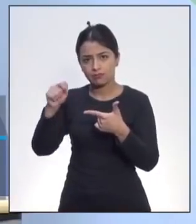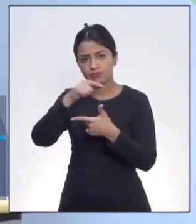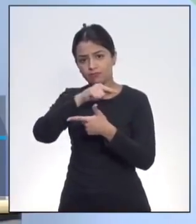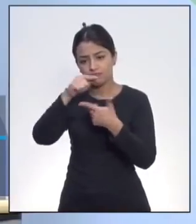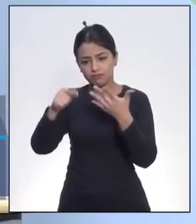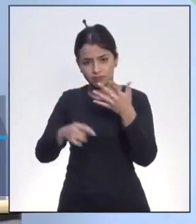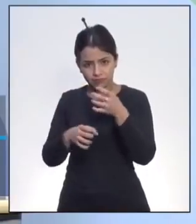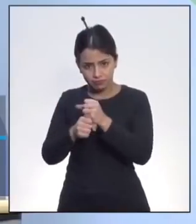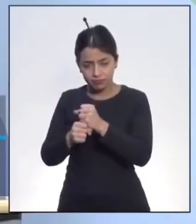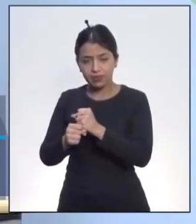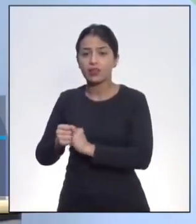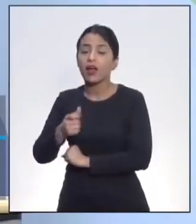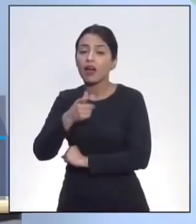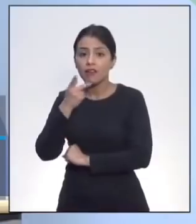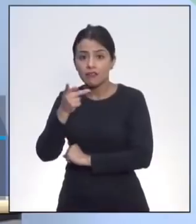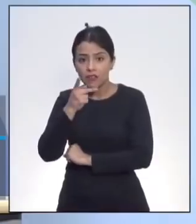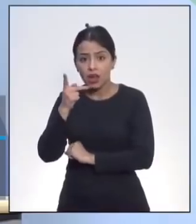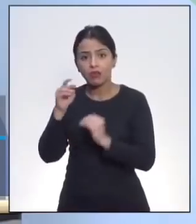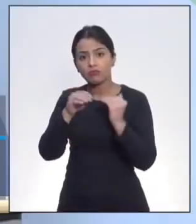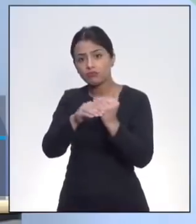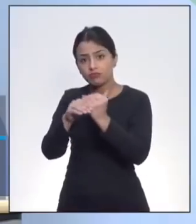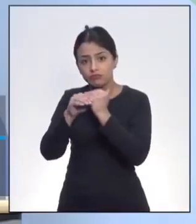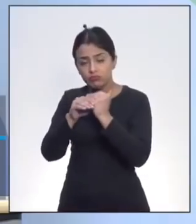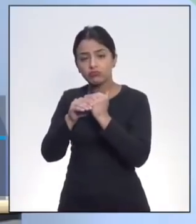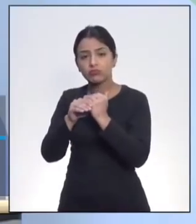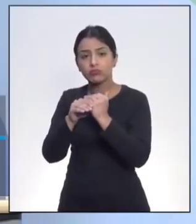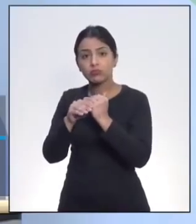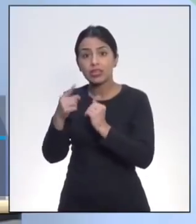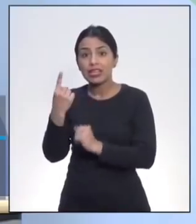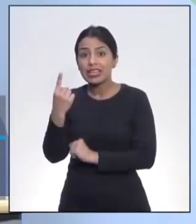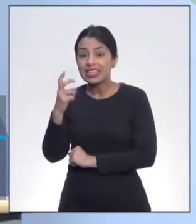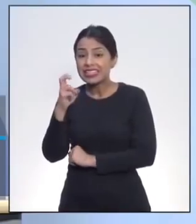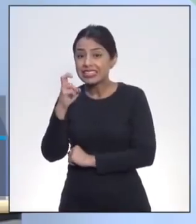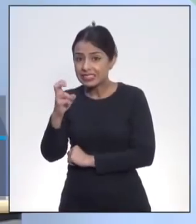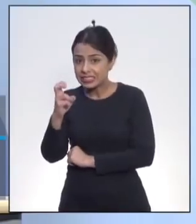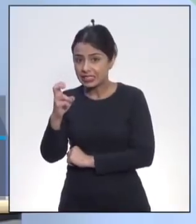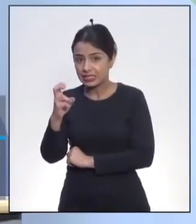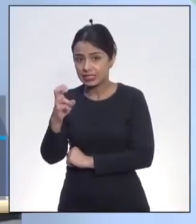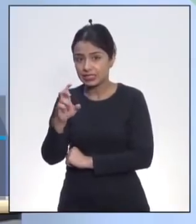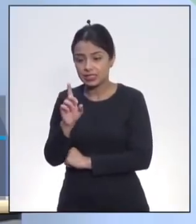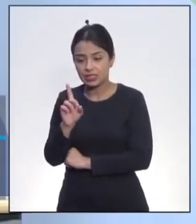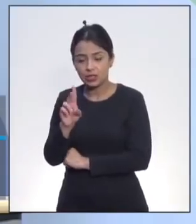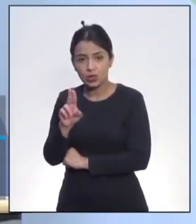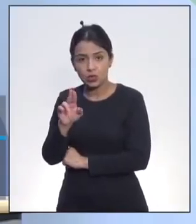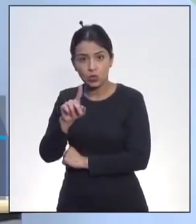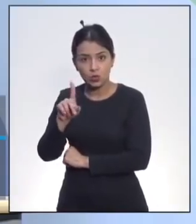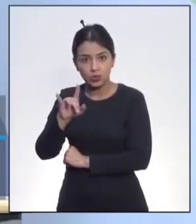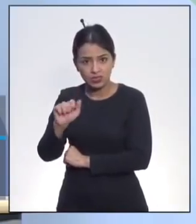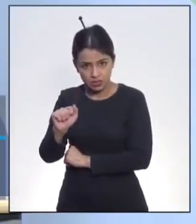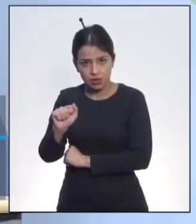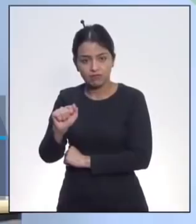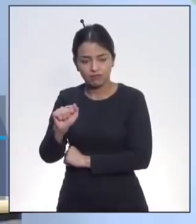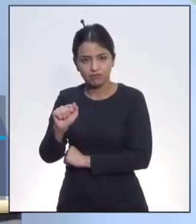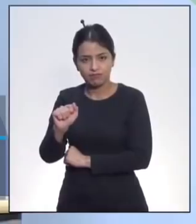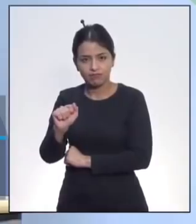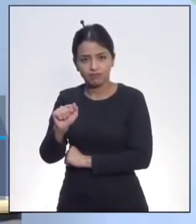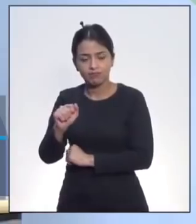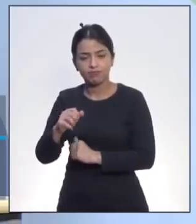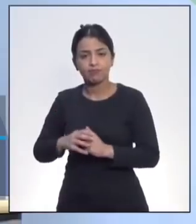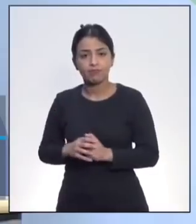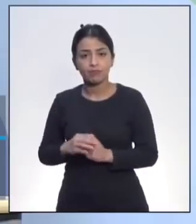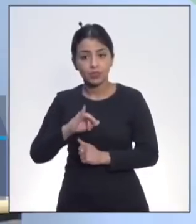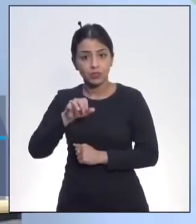com a Isadora, Mário Sérgio, vários outros, que são 15 dúzias. O José Henrique disse